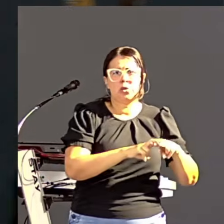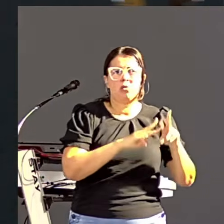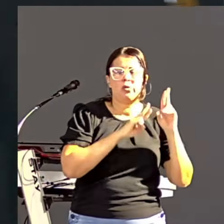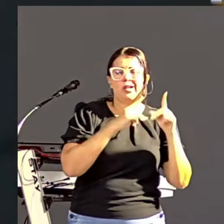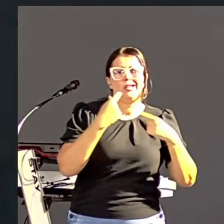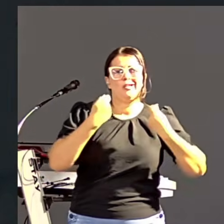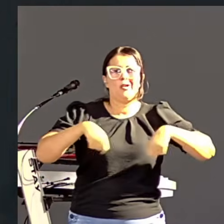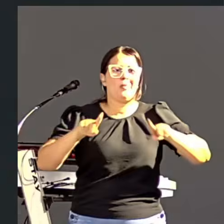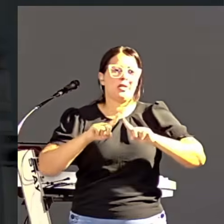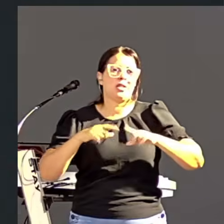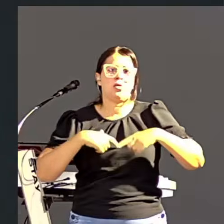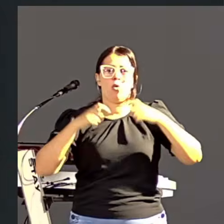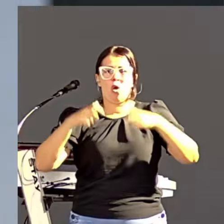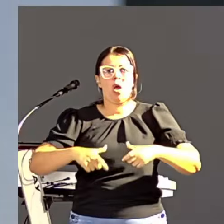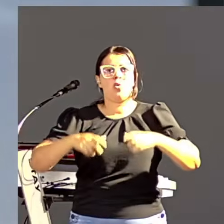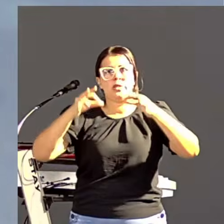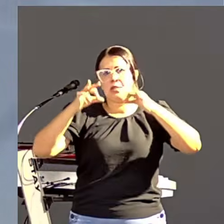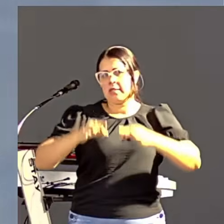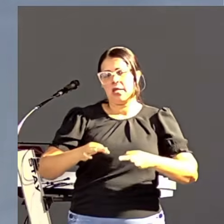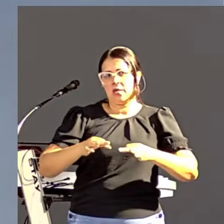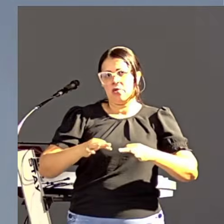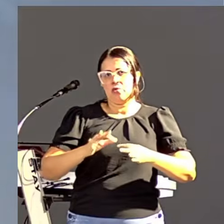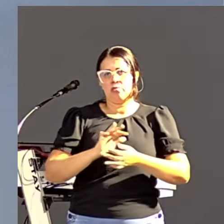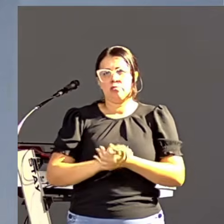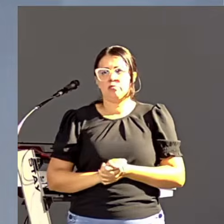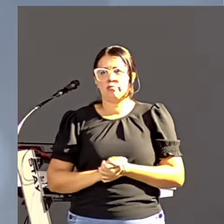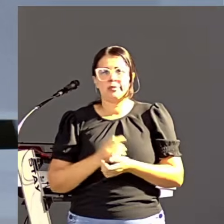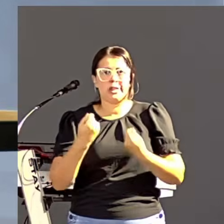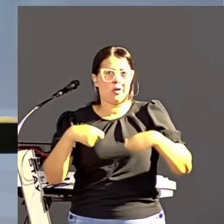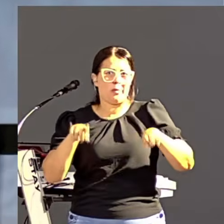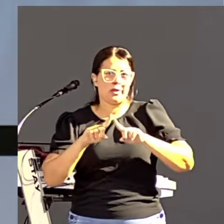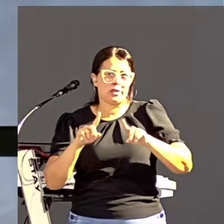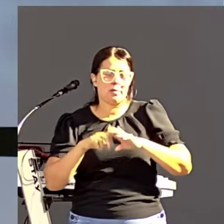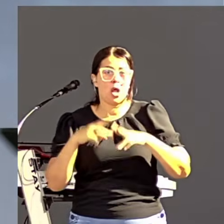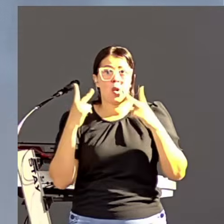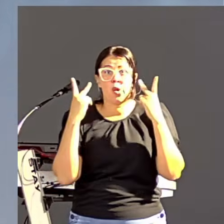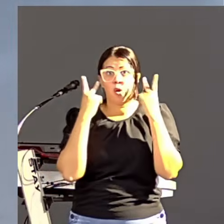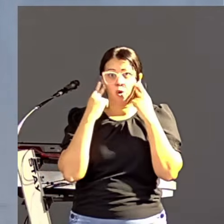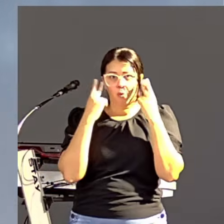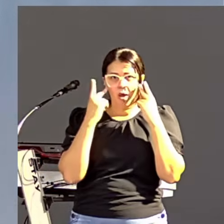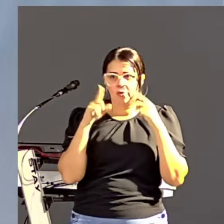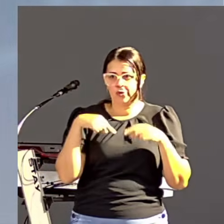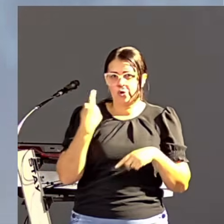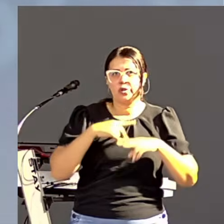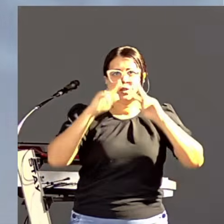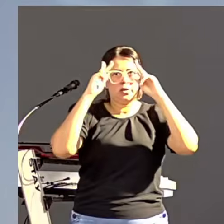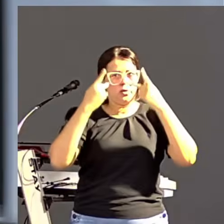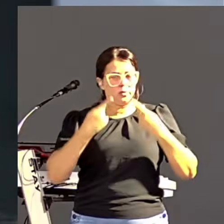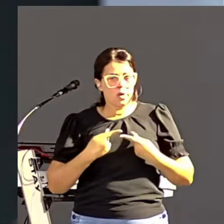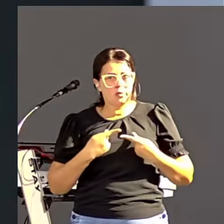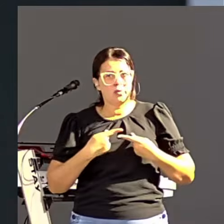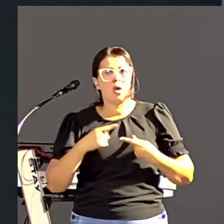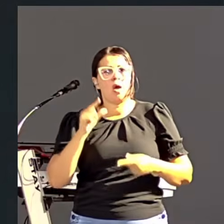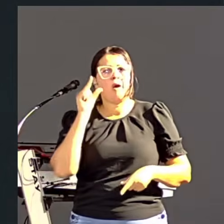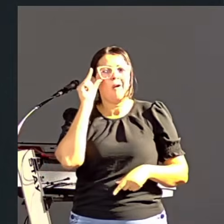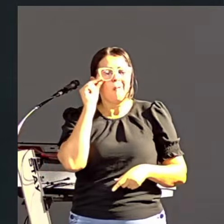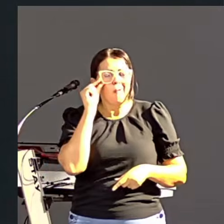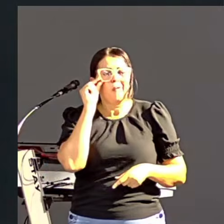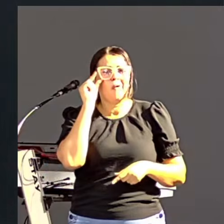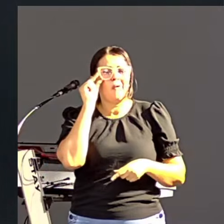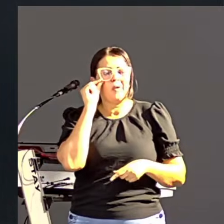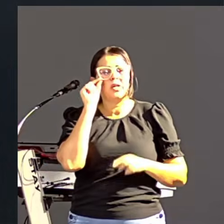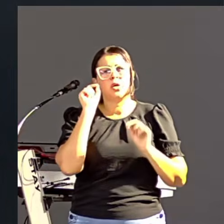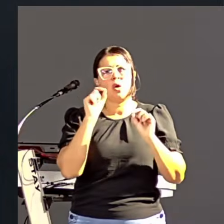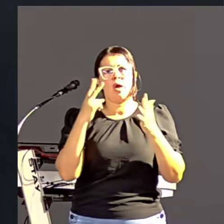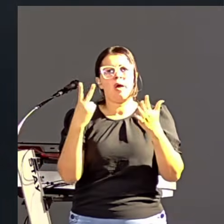de um ambiente, não precisa de uma ambiência, né? Mas no normal, a sonolência,